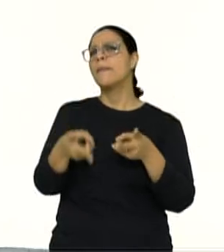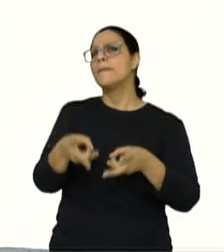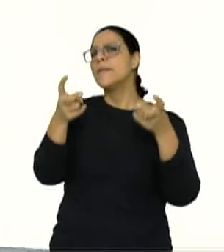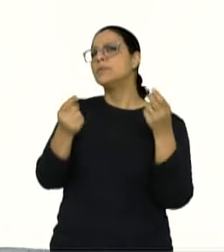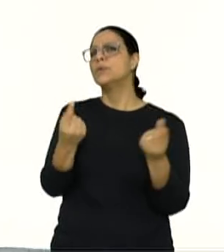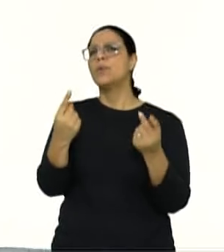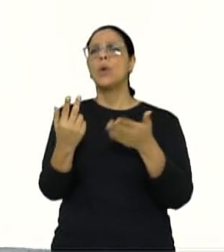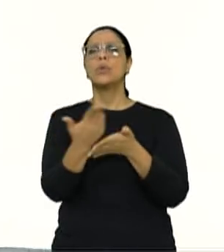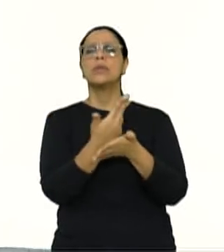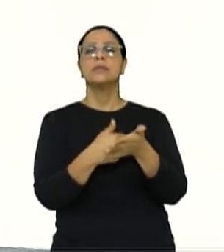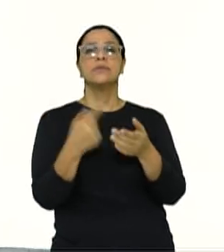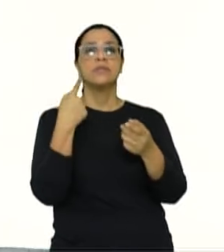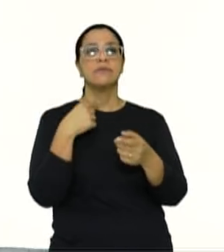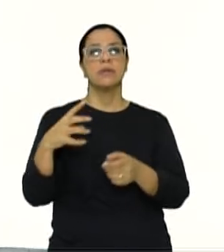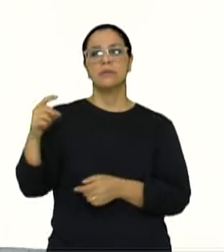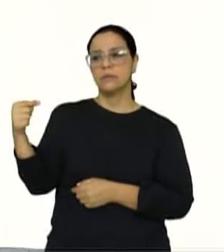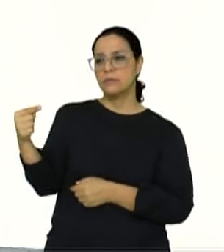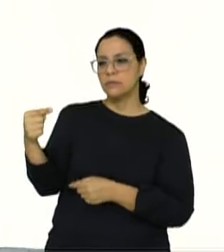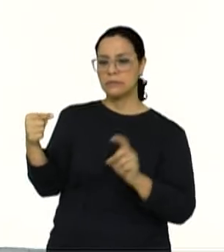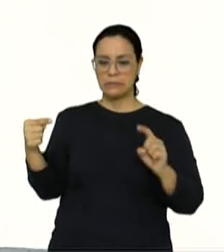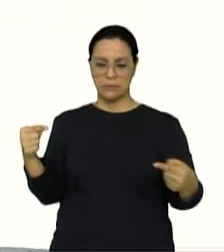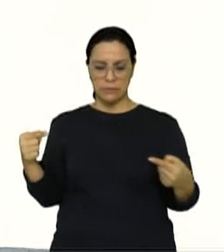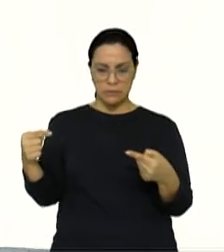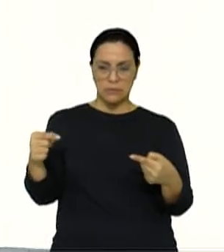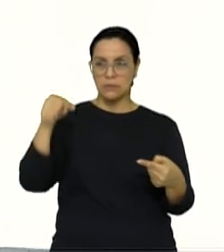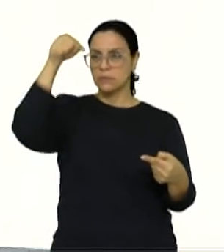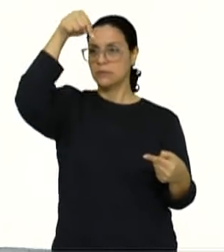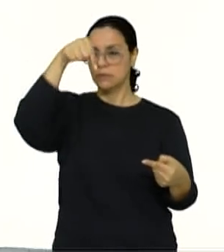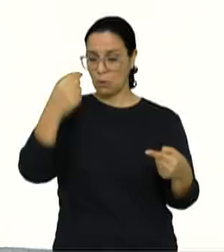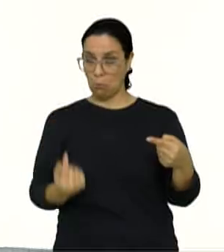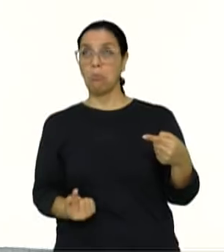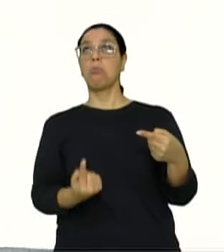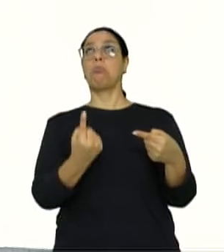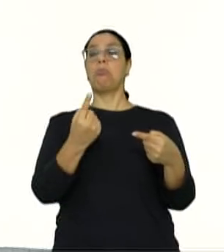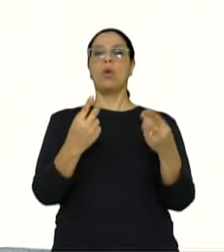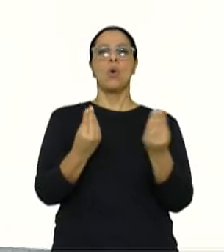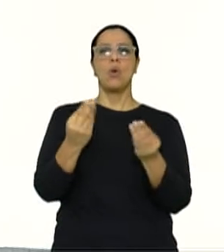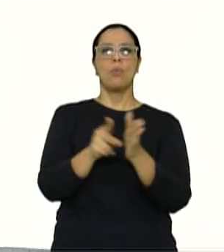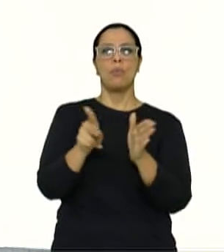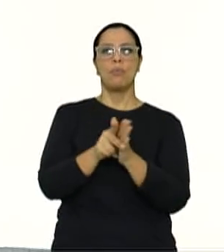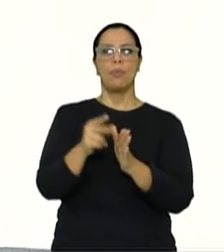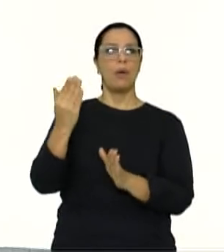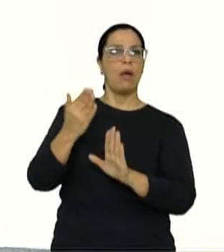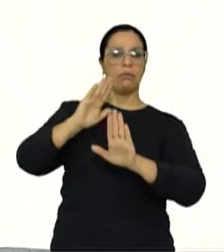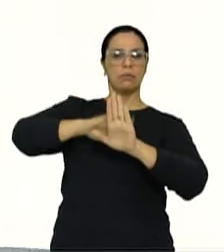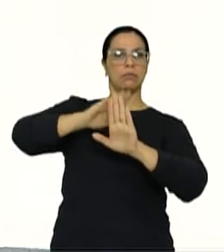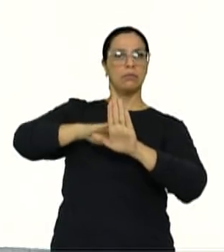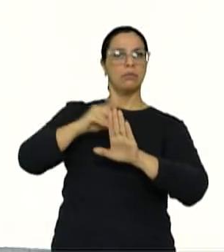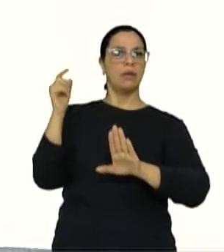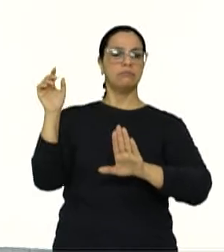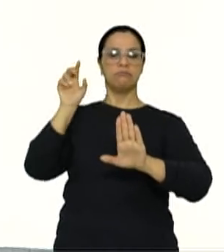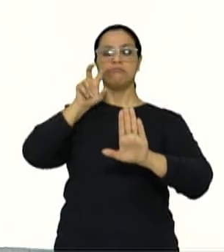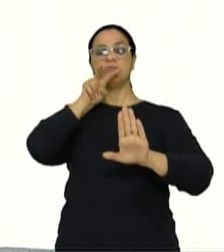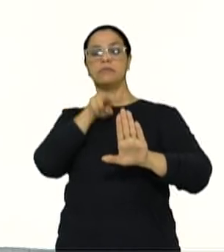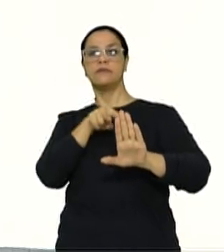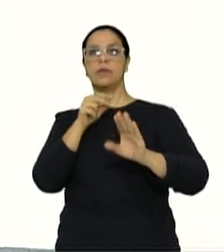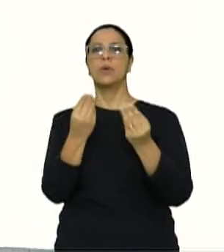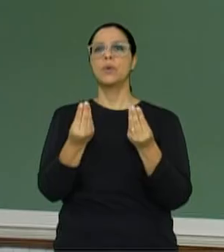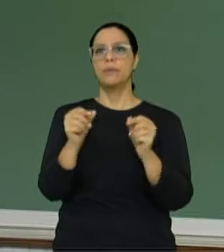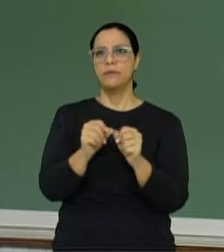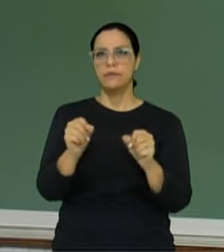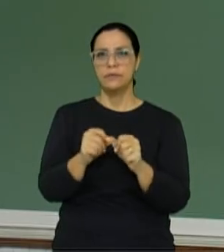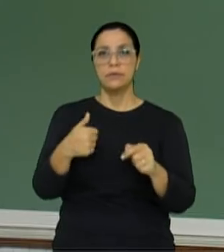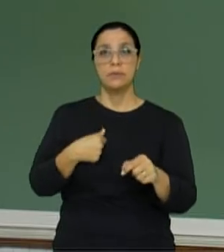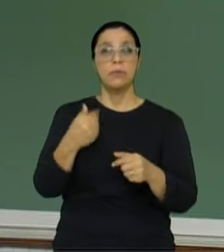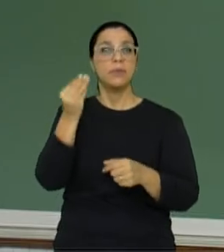se você estiver nessa posição, ou nessa, ou de cima, ou até mesmo de baixo, ou até mesmo lá de trás. Ok? Beleza? É